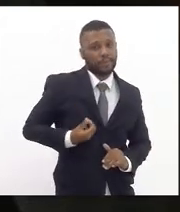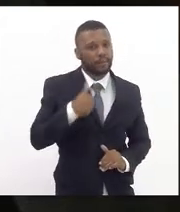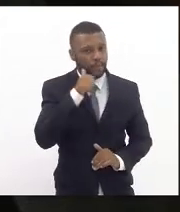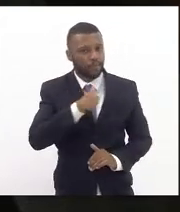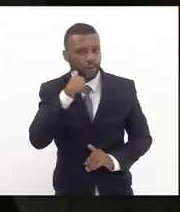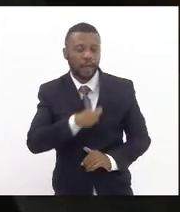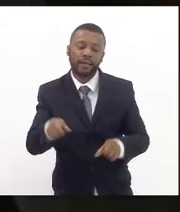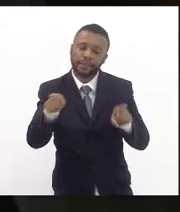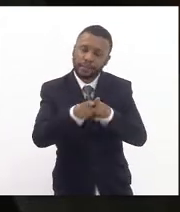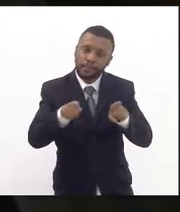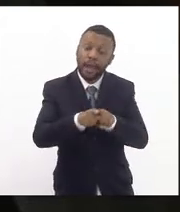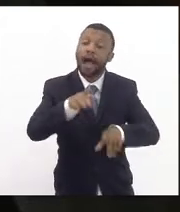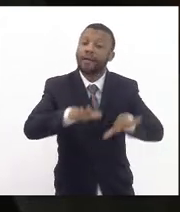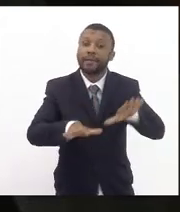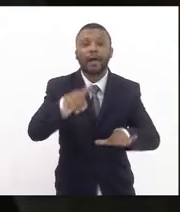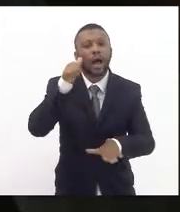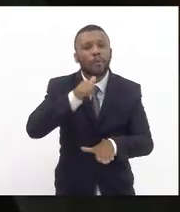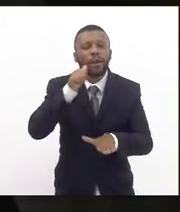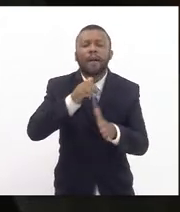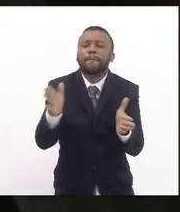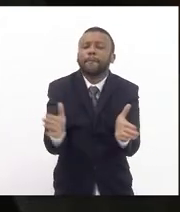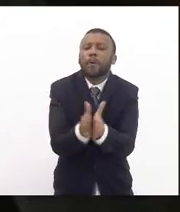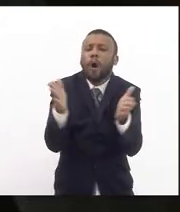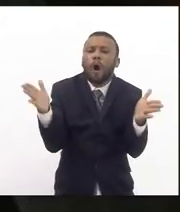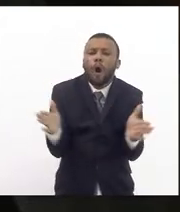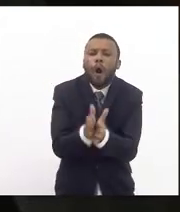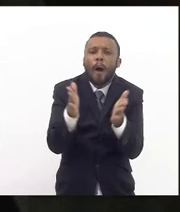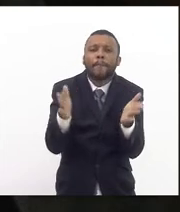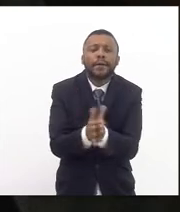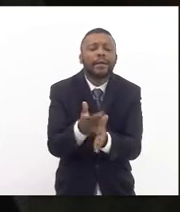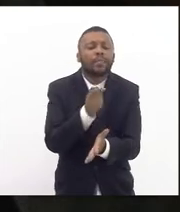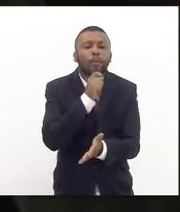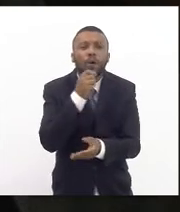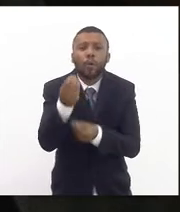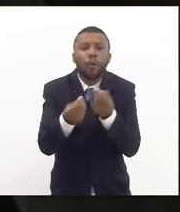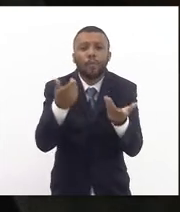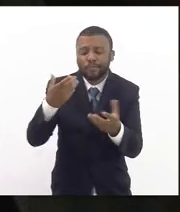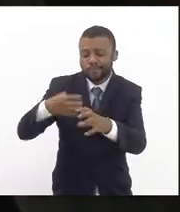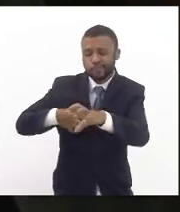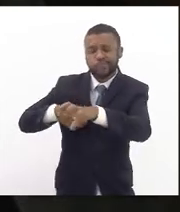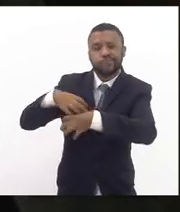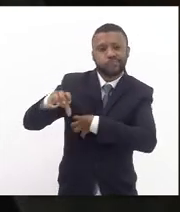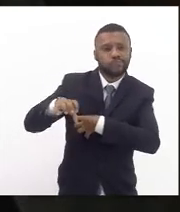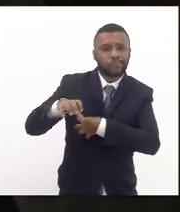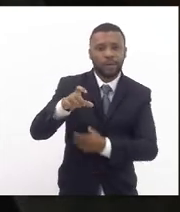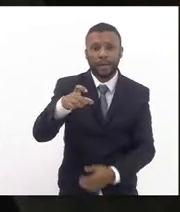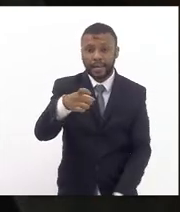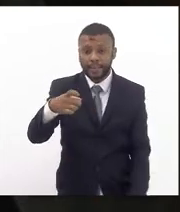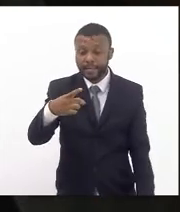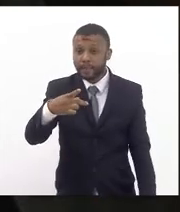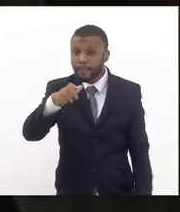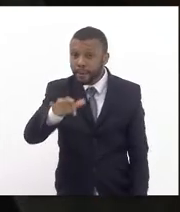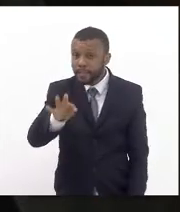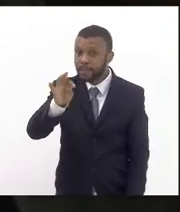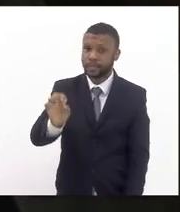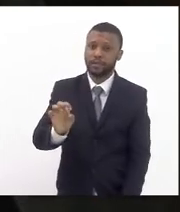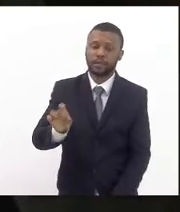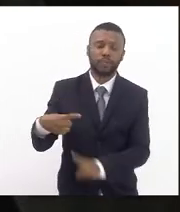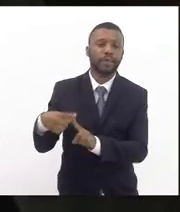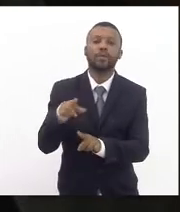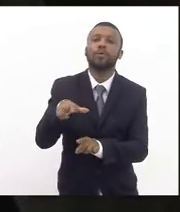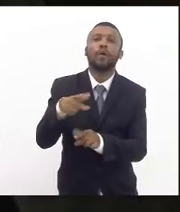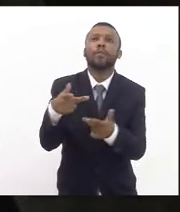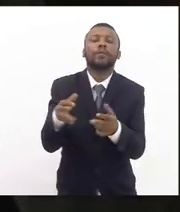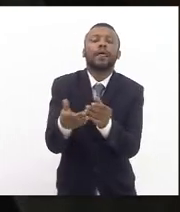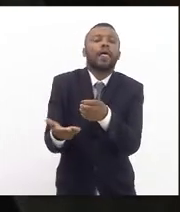muitas vezes a mulher é mais pobre e não tem condições de fazer o explante, que também não é algo trivial